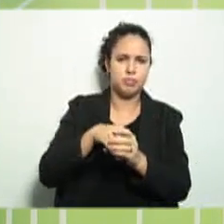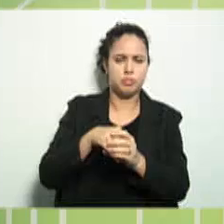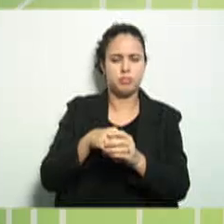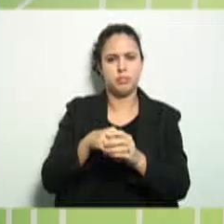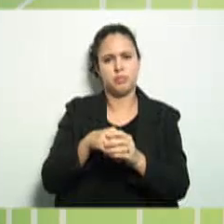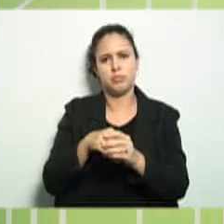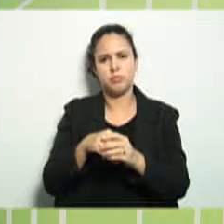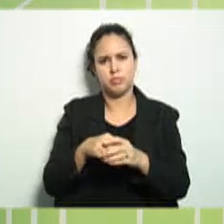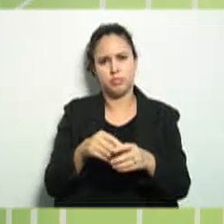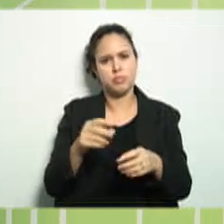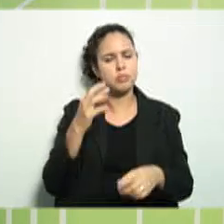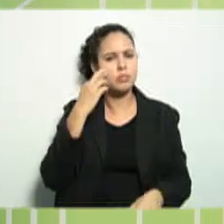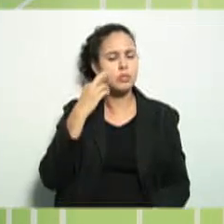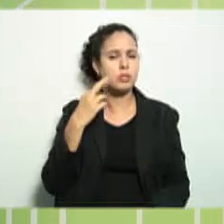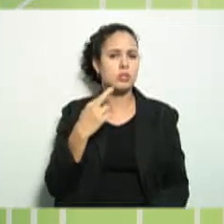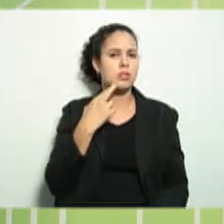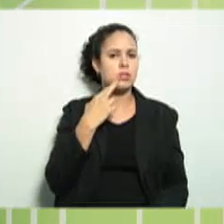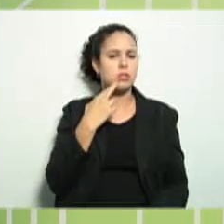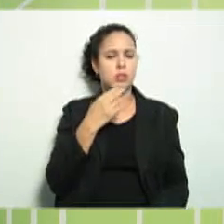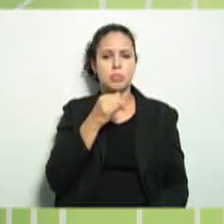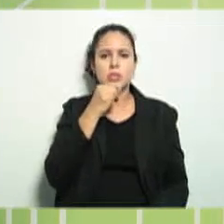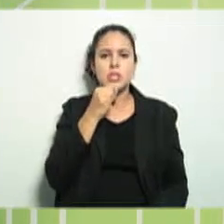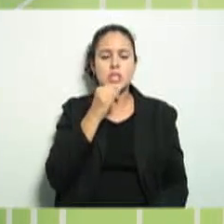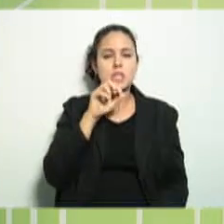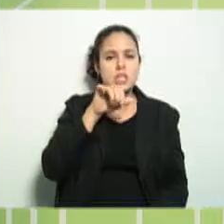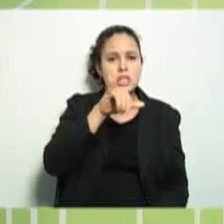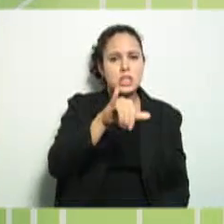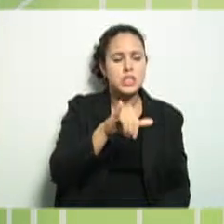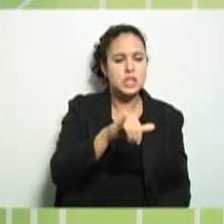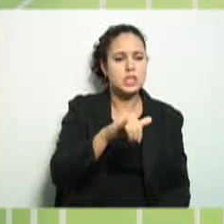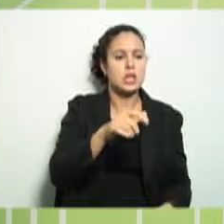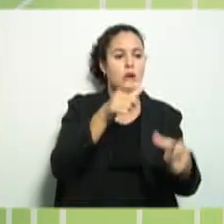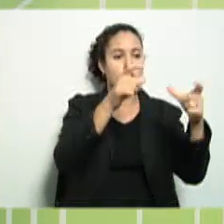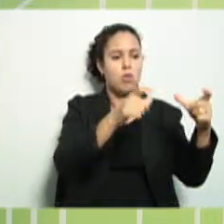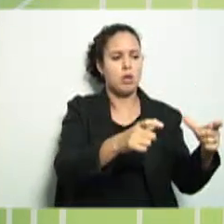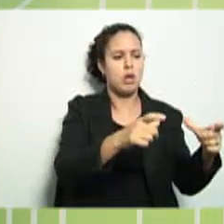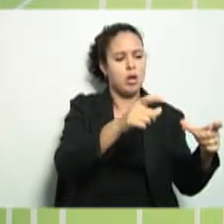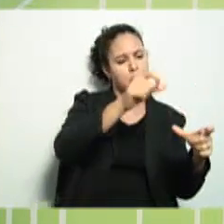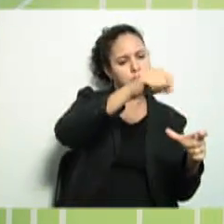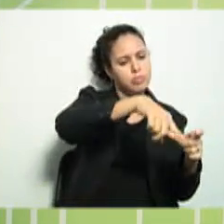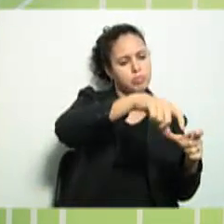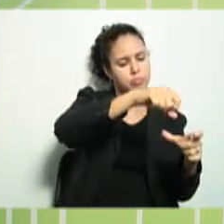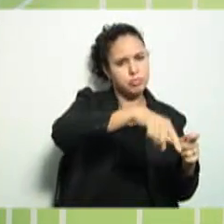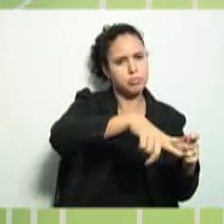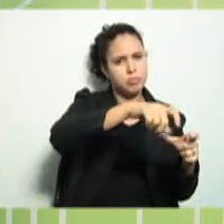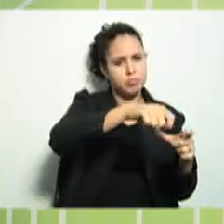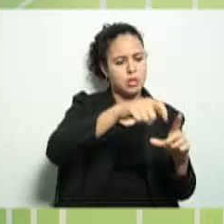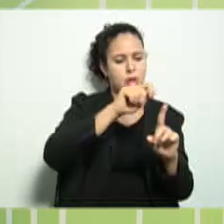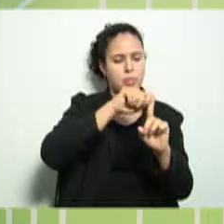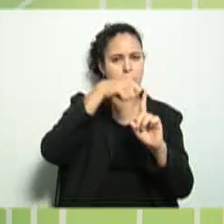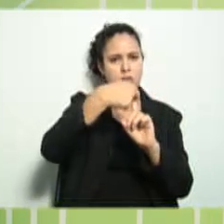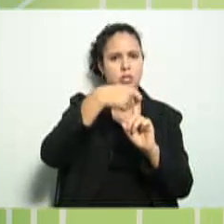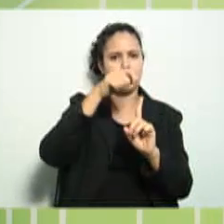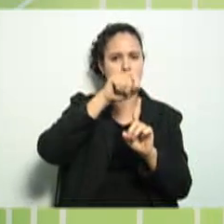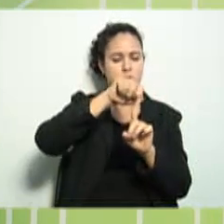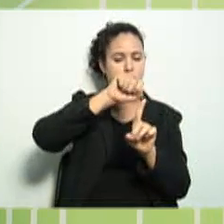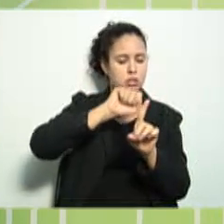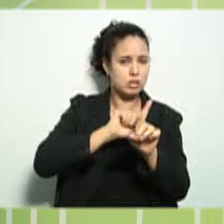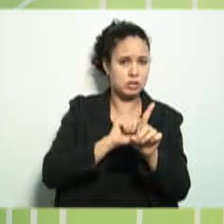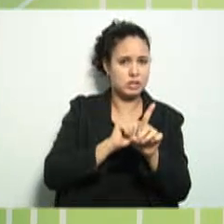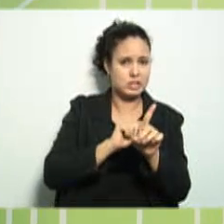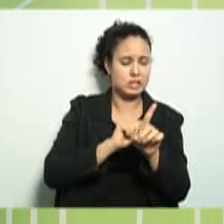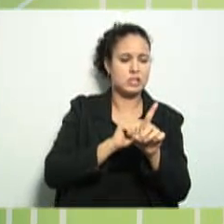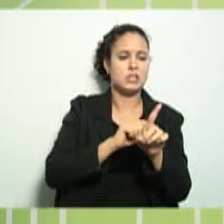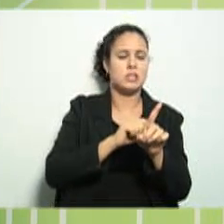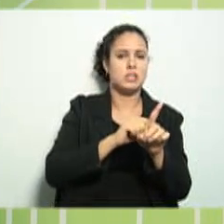planta banana e vem uma praga, que existe pragas que pegam banana e acabam com a sua produção, você fica sem a